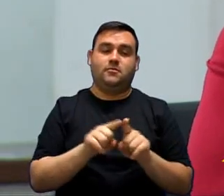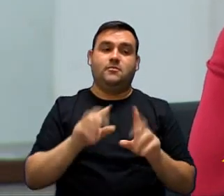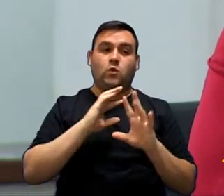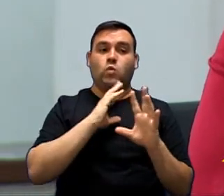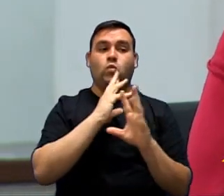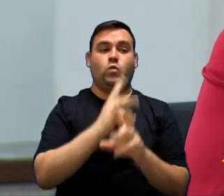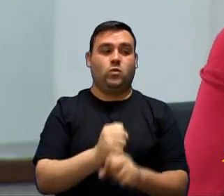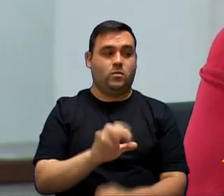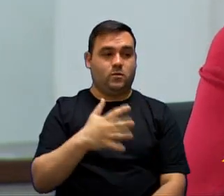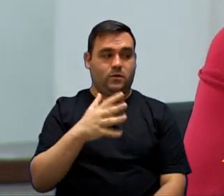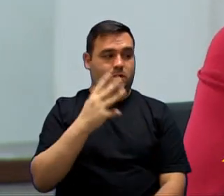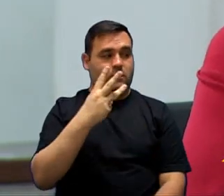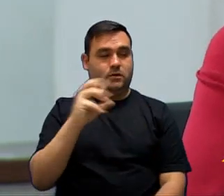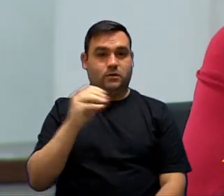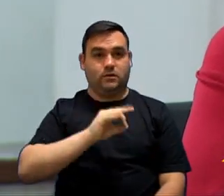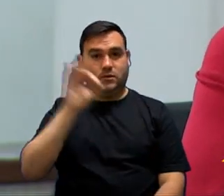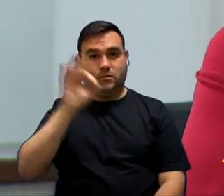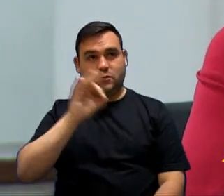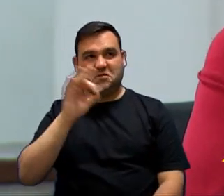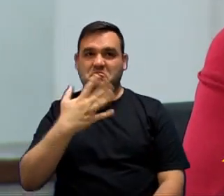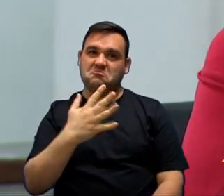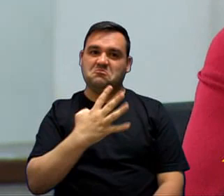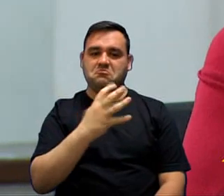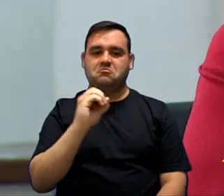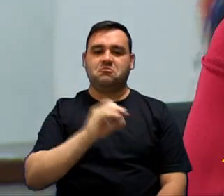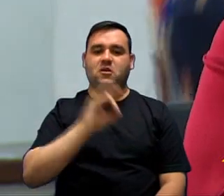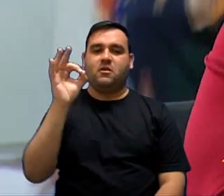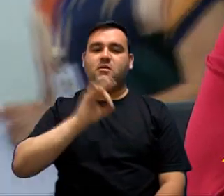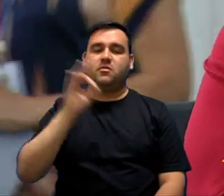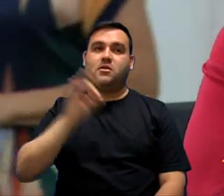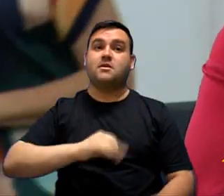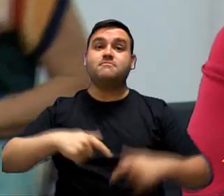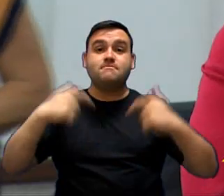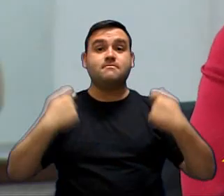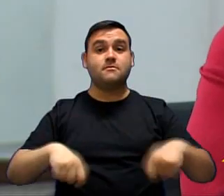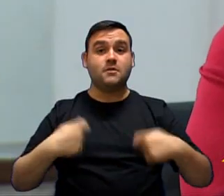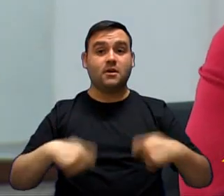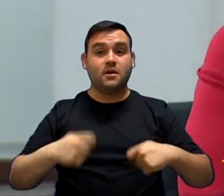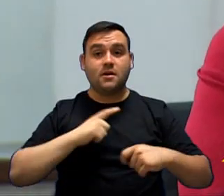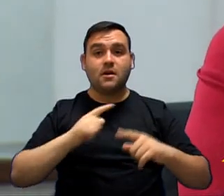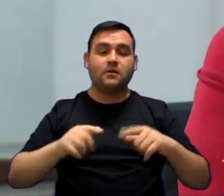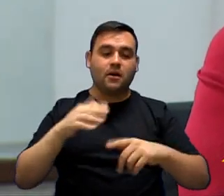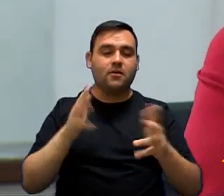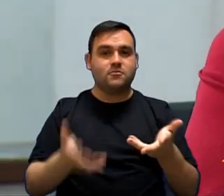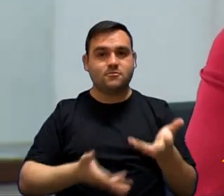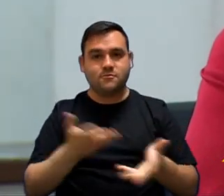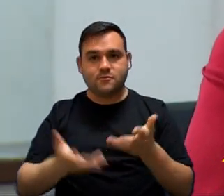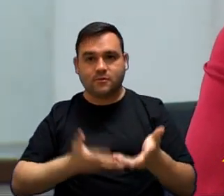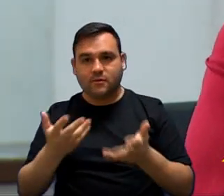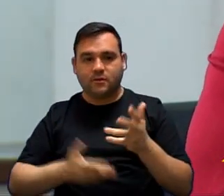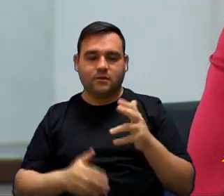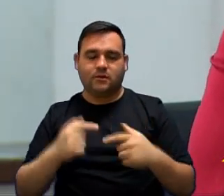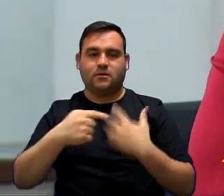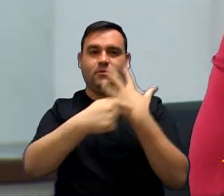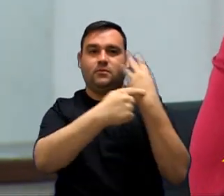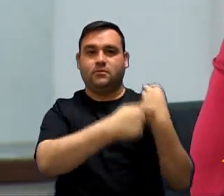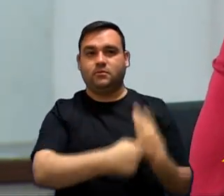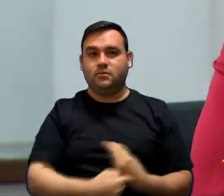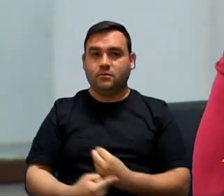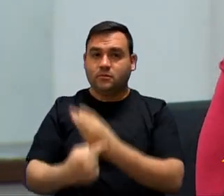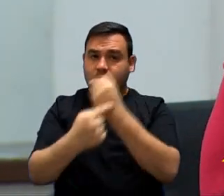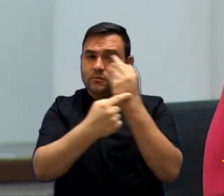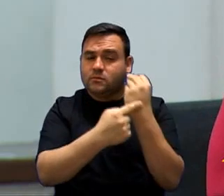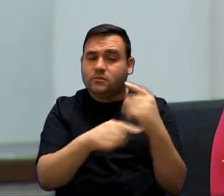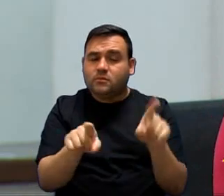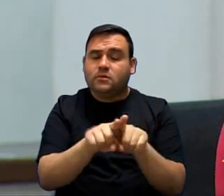total, entre 30% e 40% necessitam dessas sessões de radioterapia. Considerando